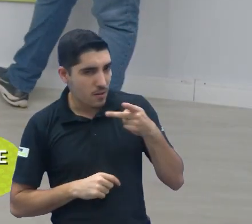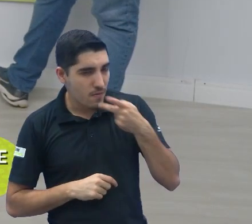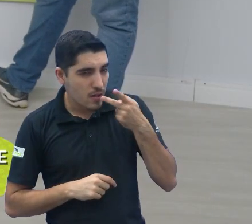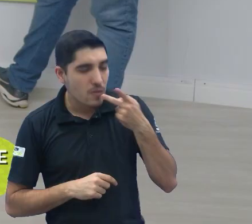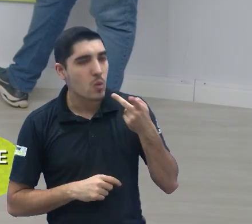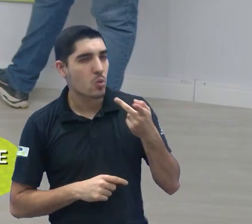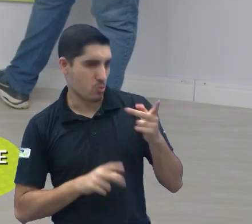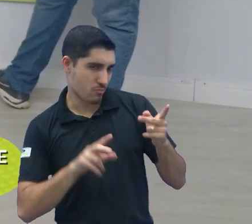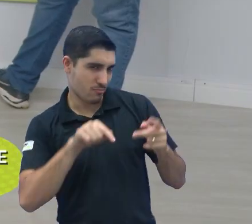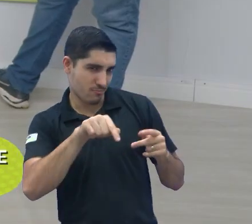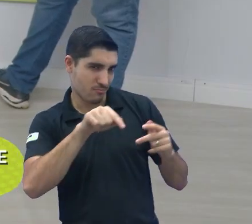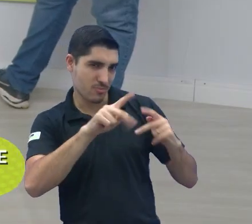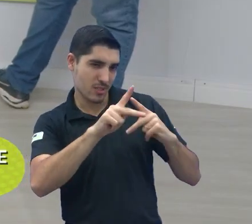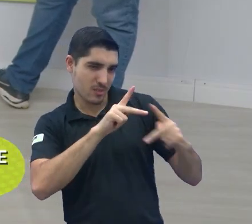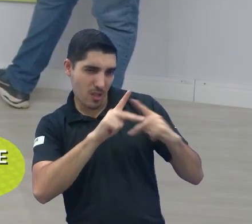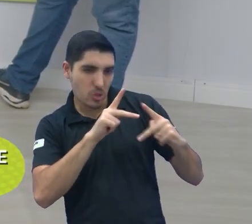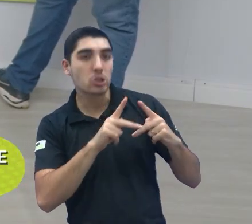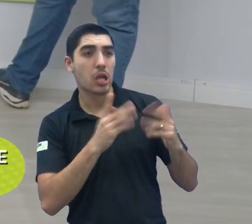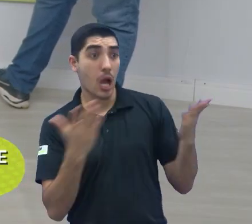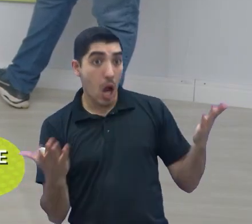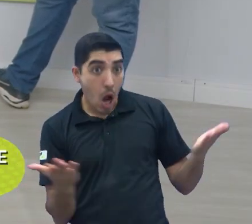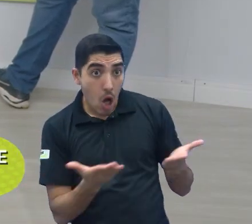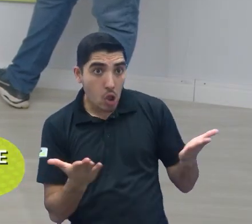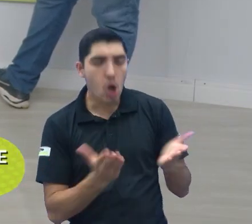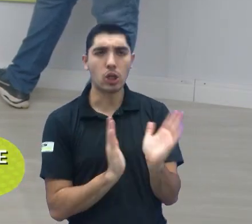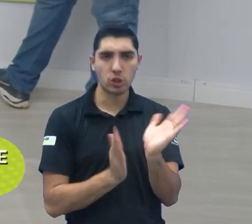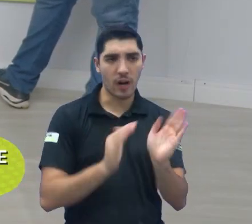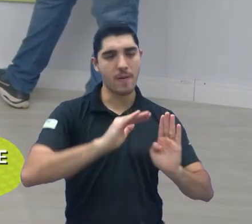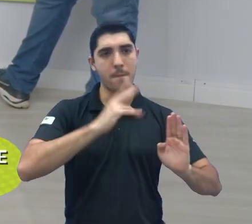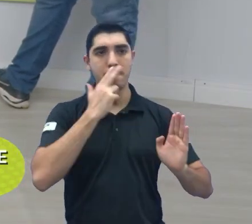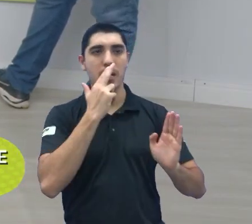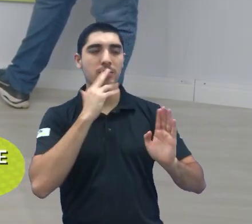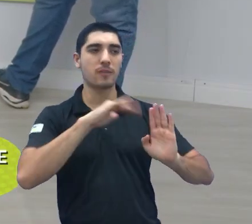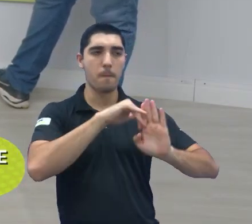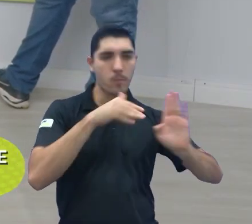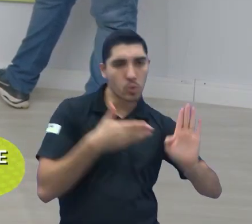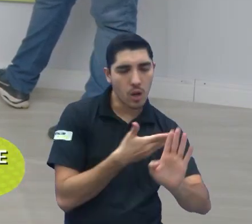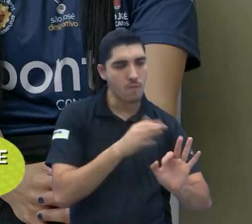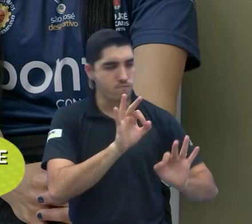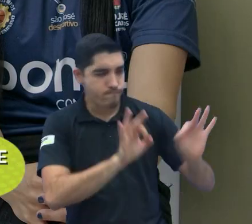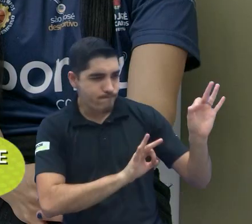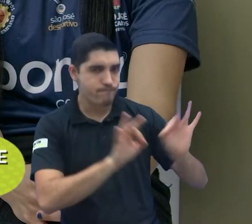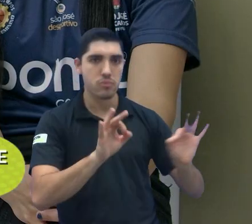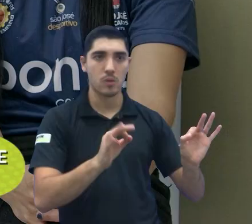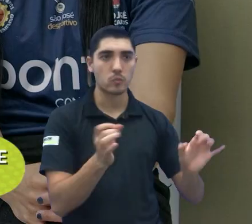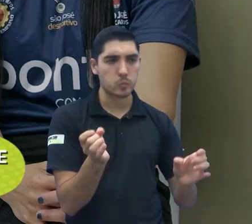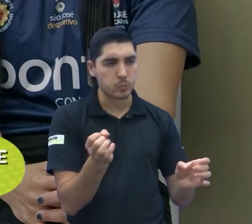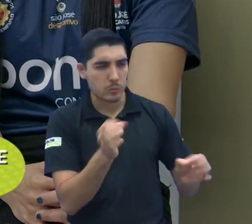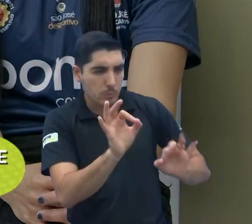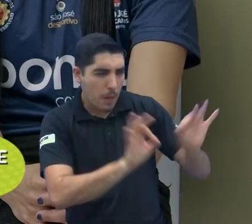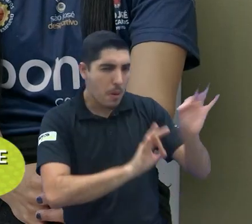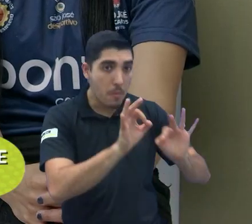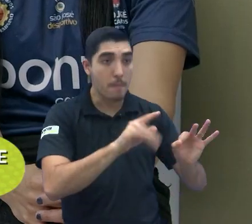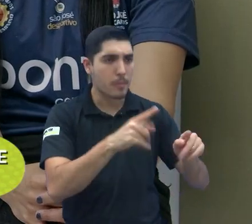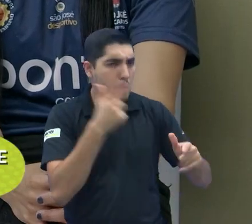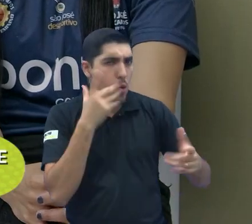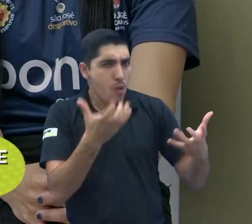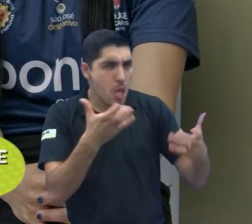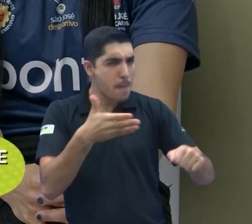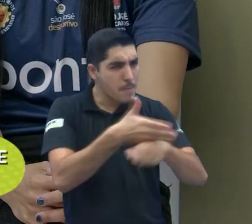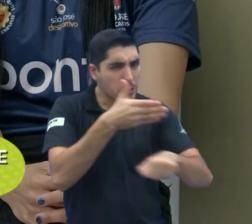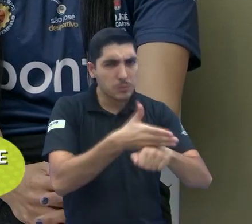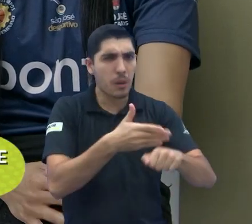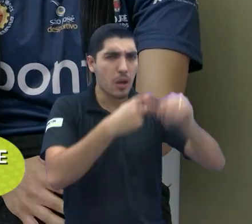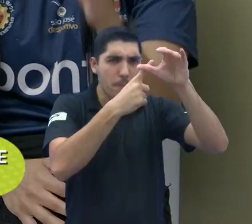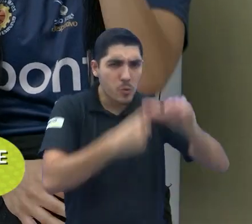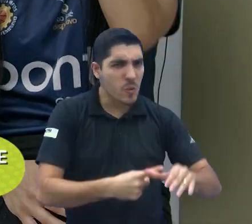José estar se consolidando dentro do cenário atual, né, voltando a ser competitivo dentro da LBF, ficou em